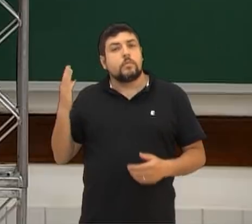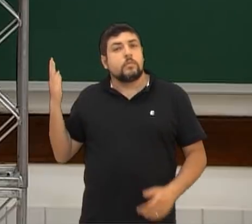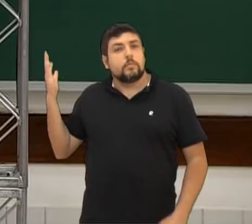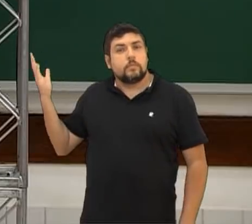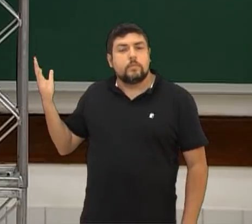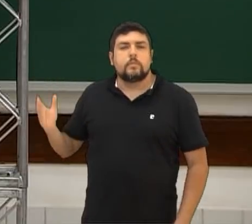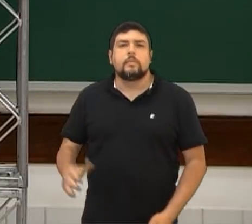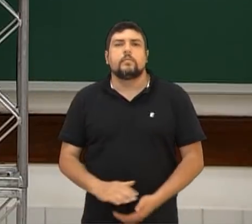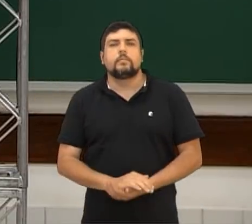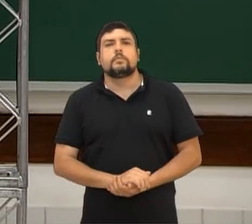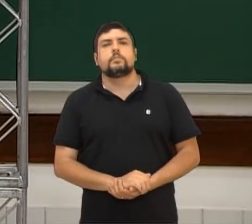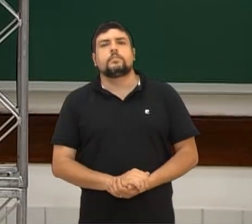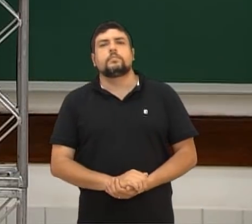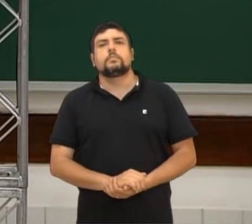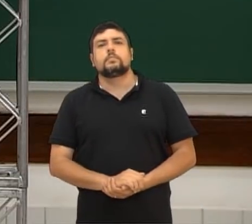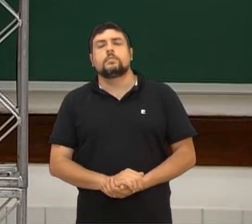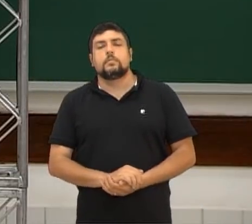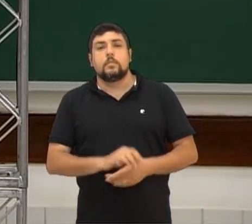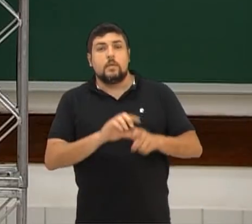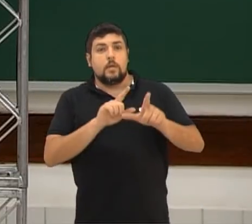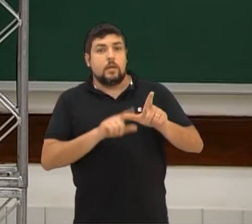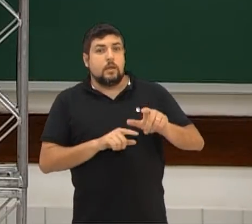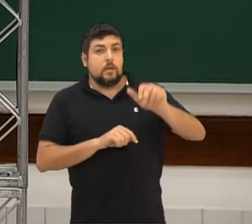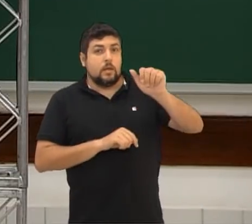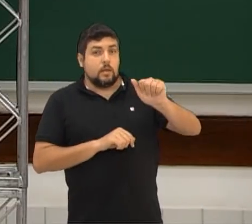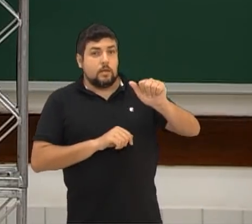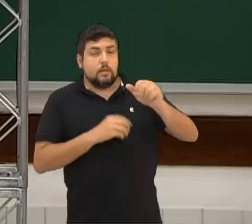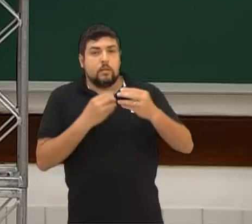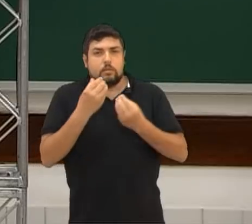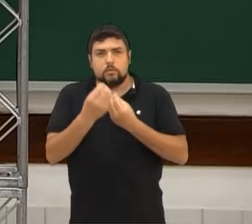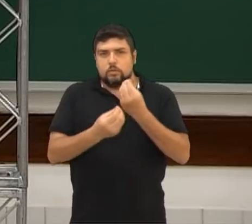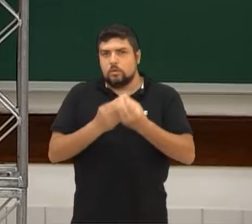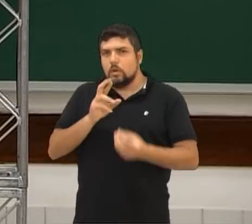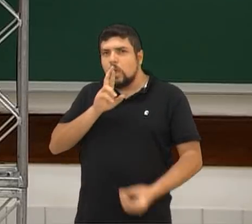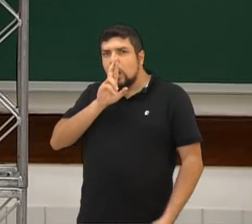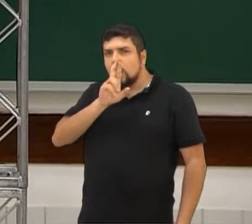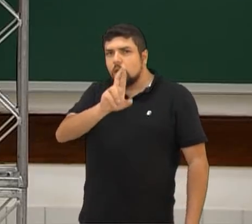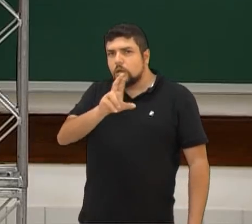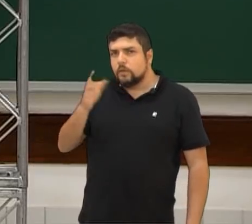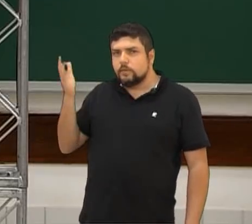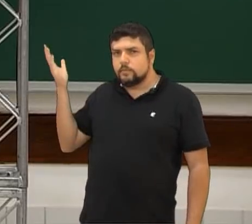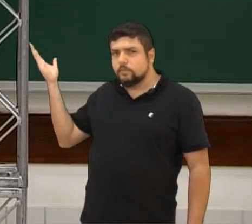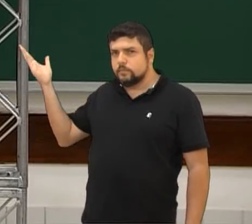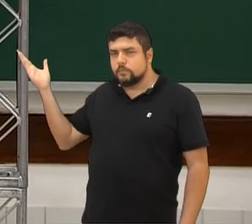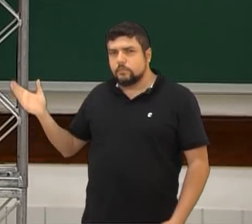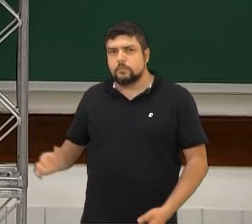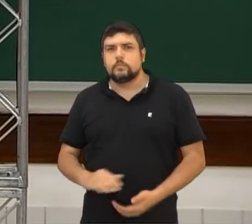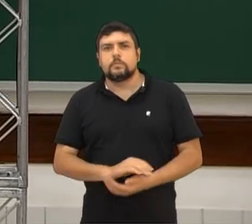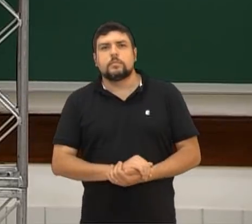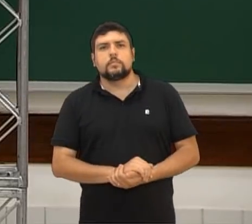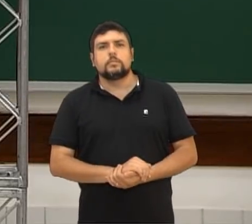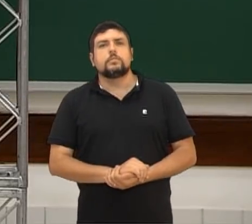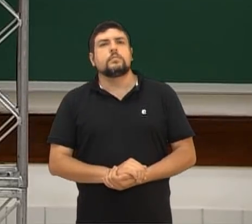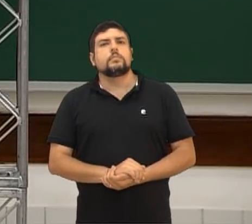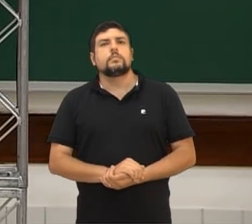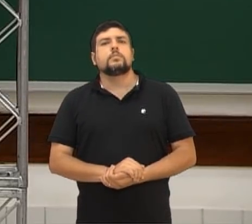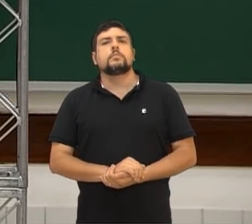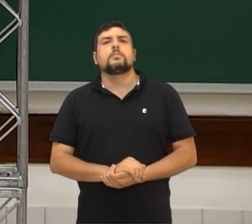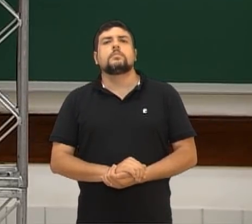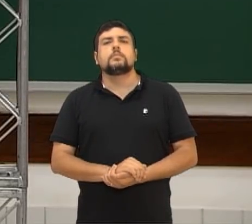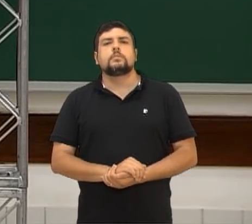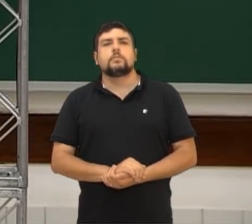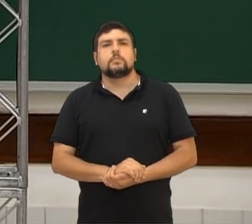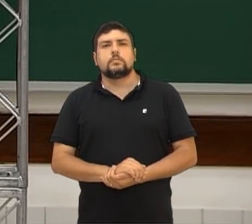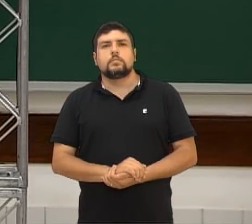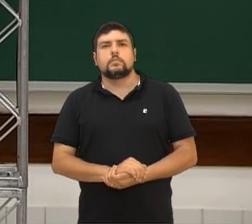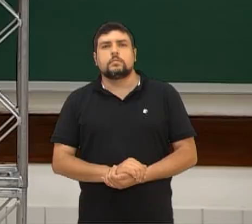ou não. Na letra A, ele passa para vocês o termo 2 sobre 17